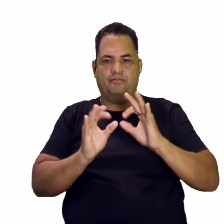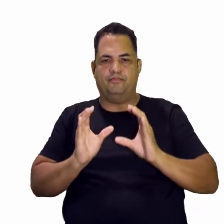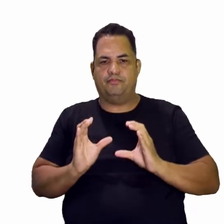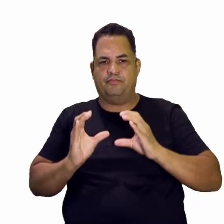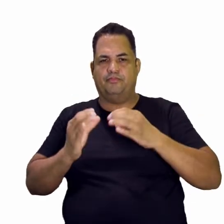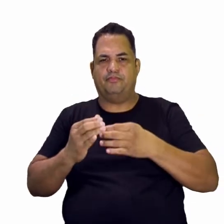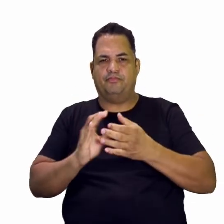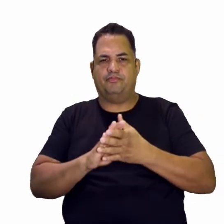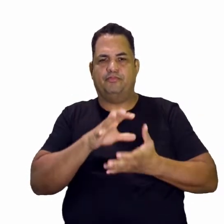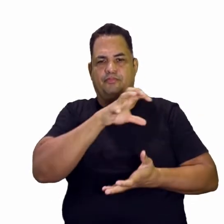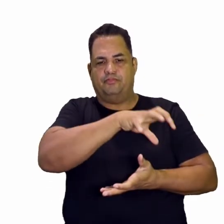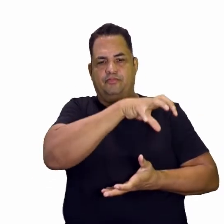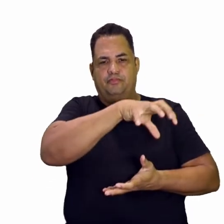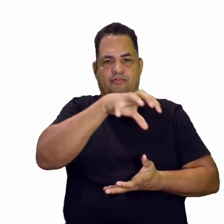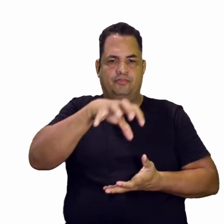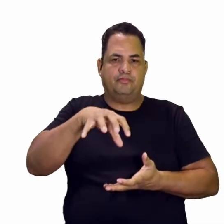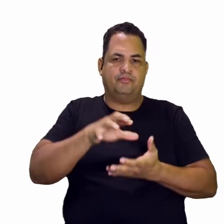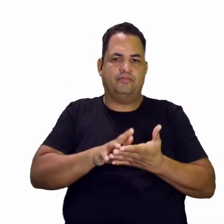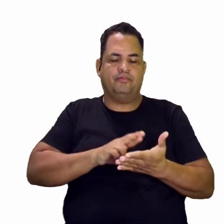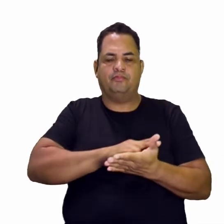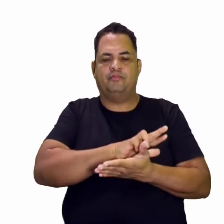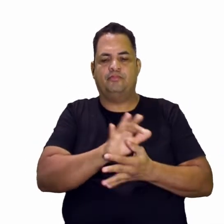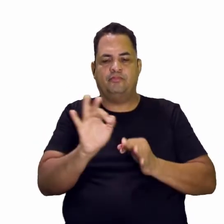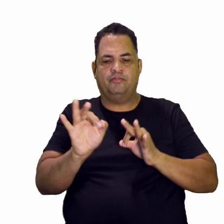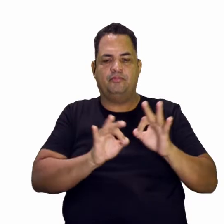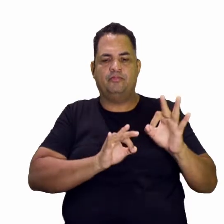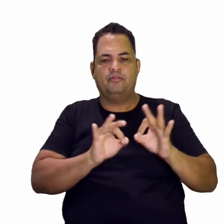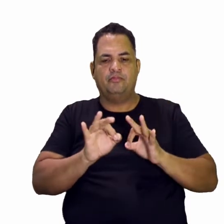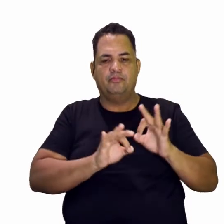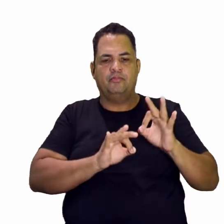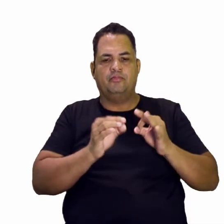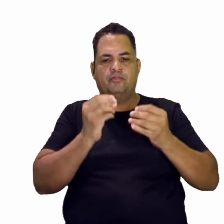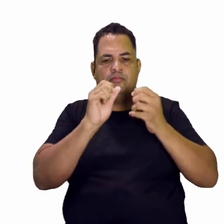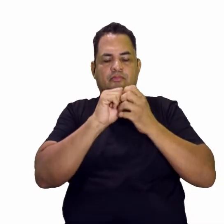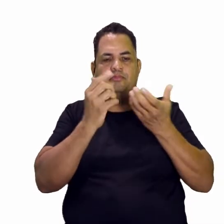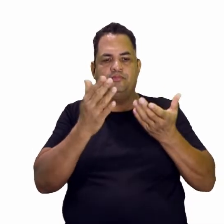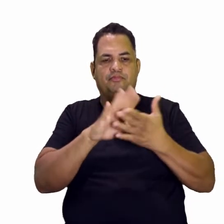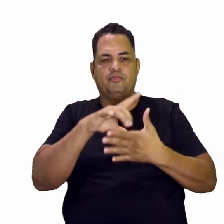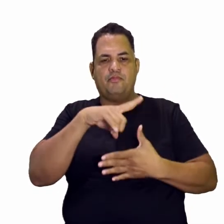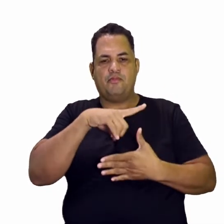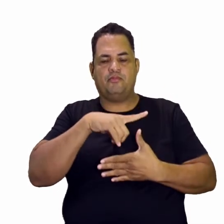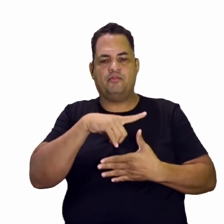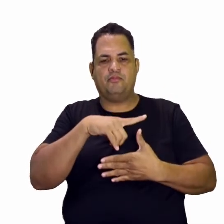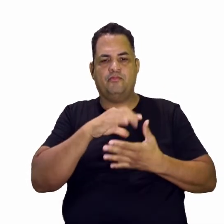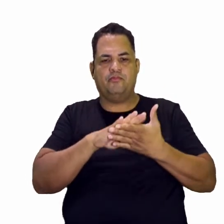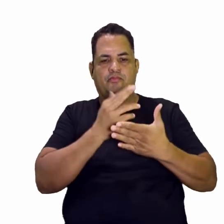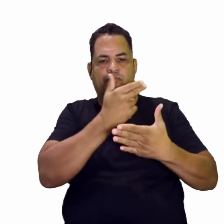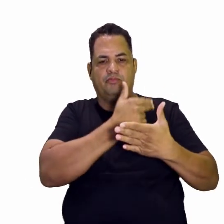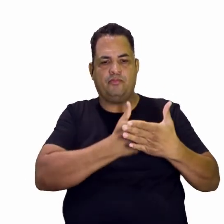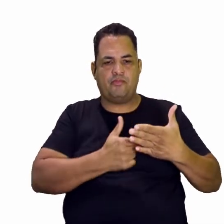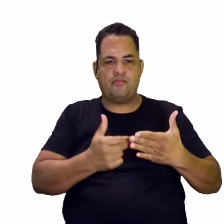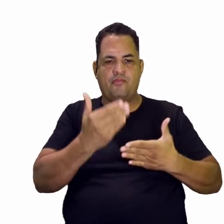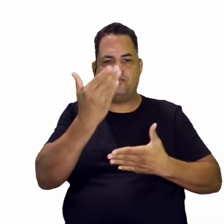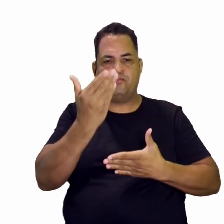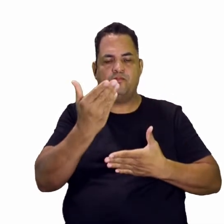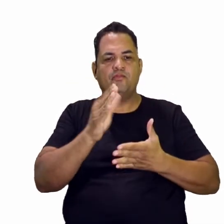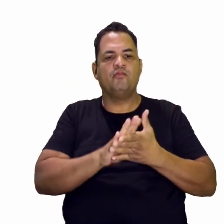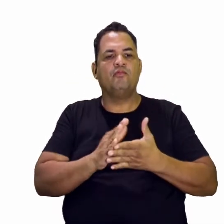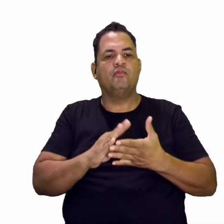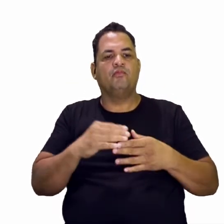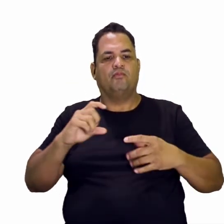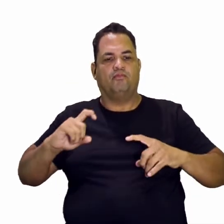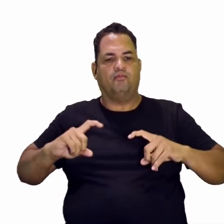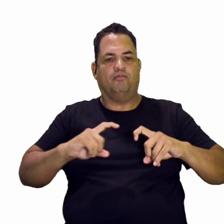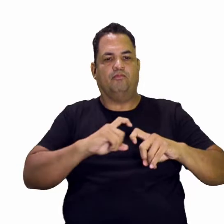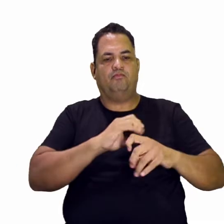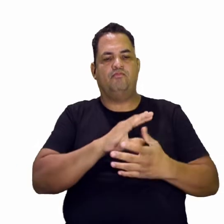construir agrupamentos coloniais de diversos formatos. Então, eis os formatos, os designs, né, dessas